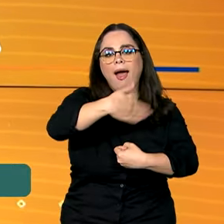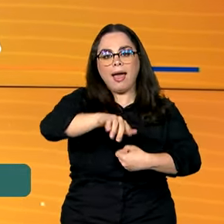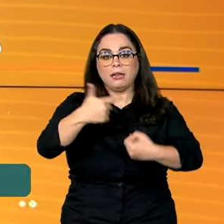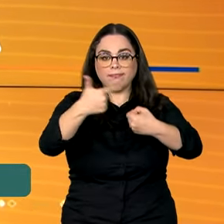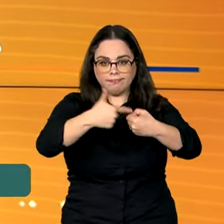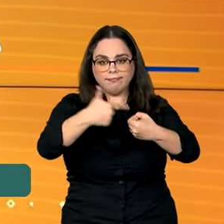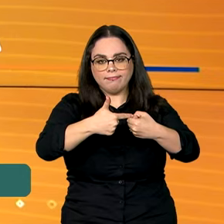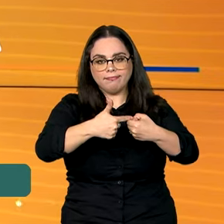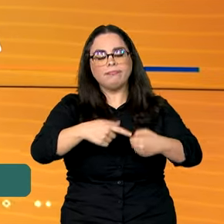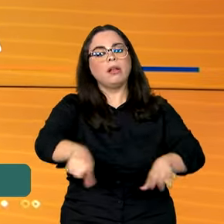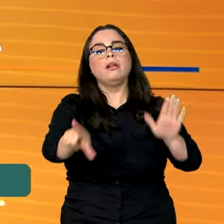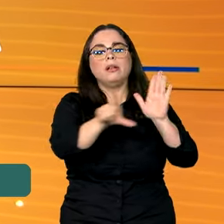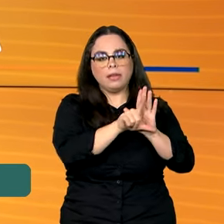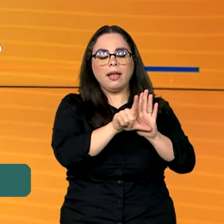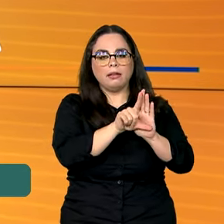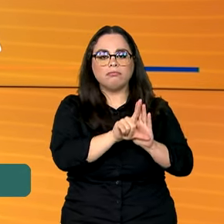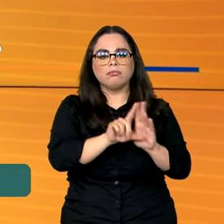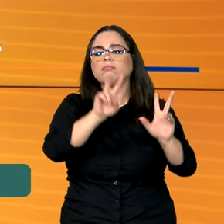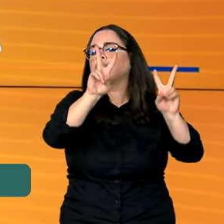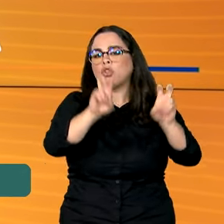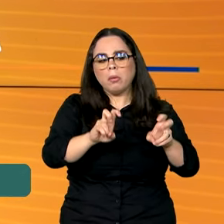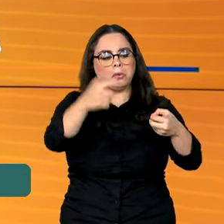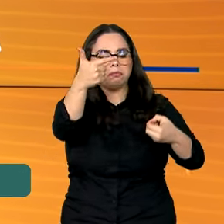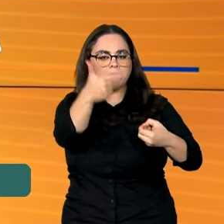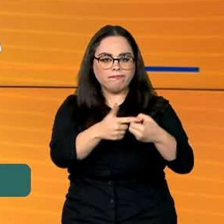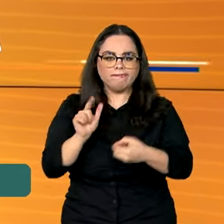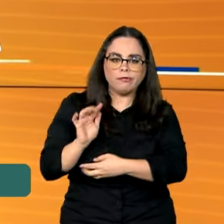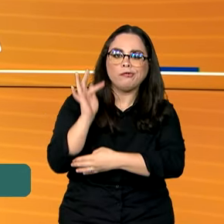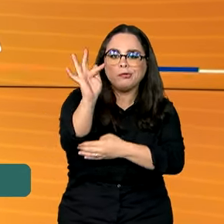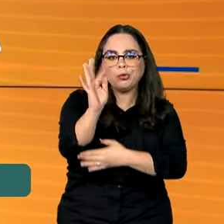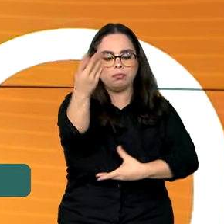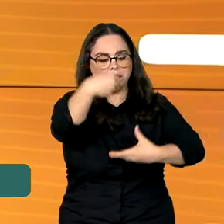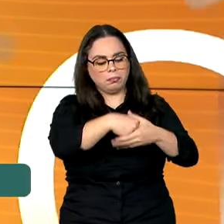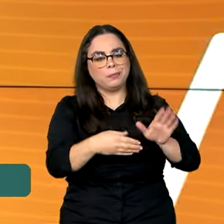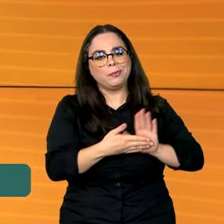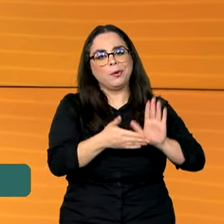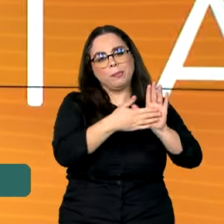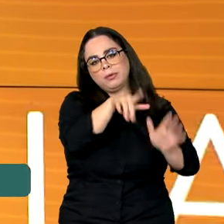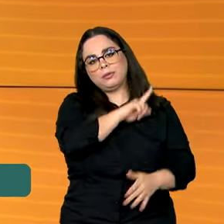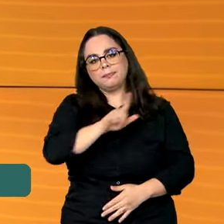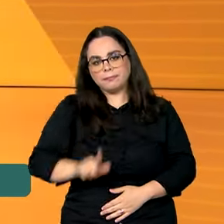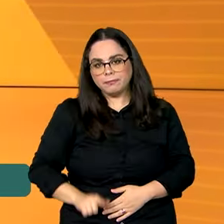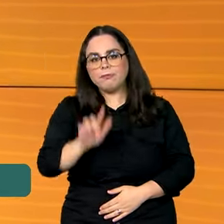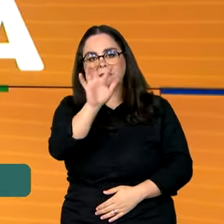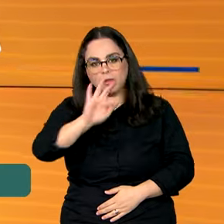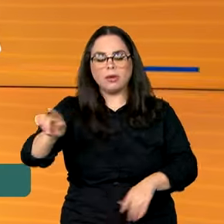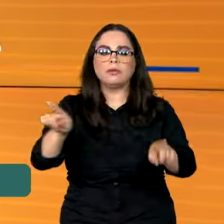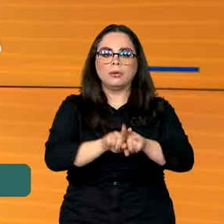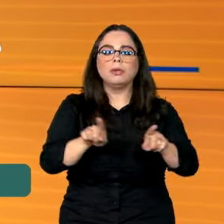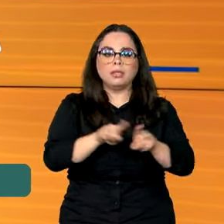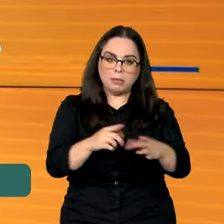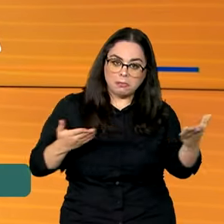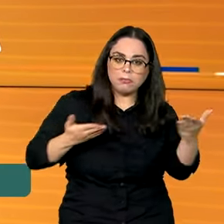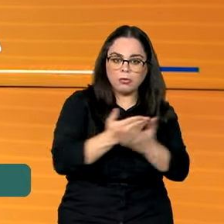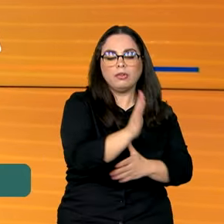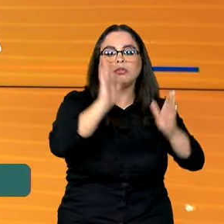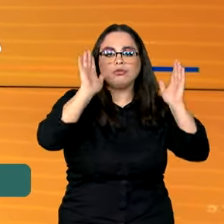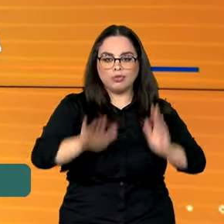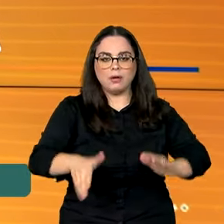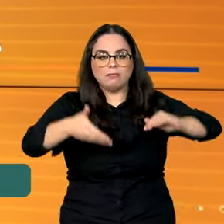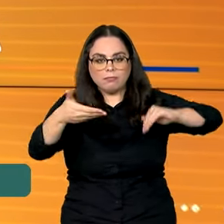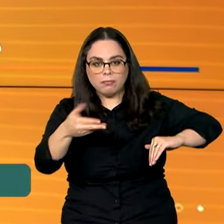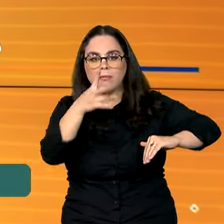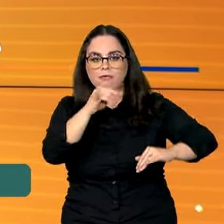de combustíveis. A Lei do Combustível do Futuro, proposta pelo governo federal e aprovada pelo Congresso Nacional, vai ser sancionada daqui a pouco